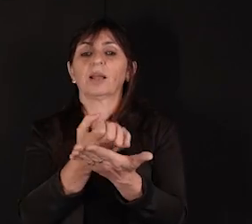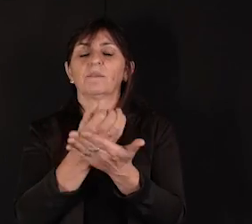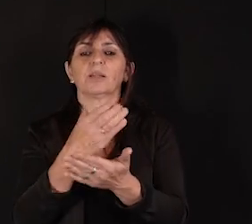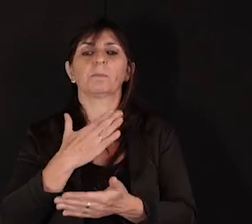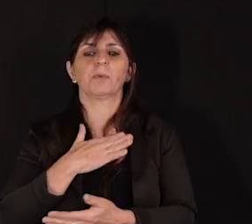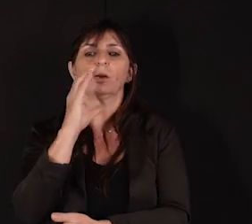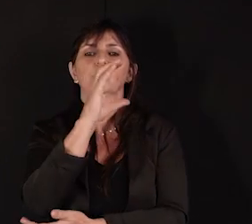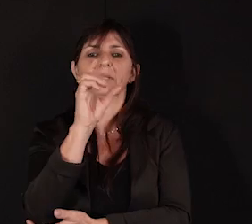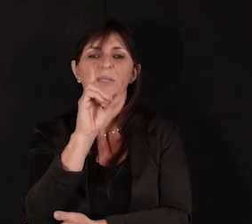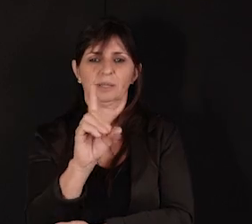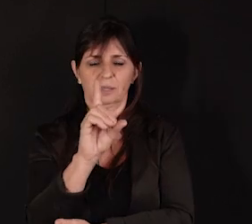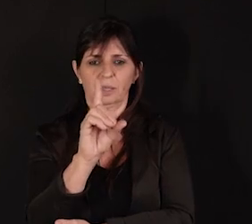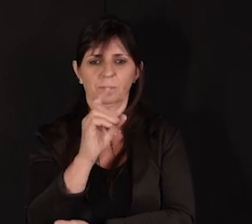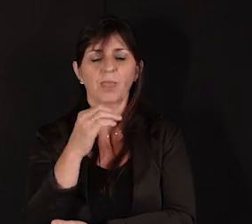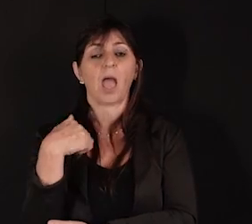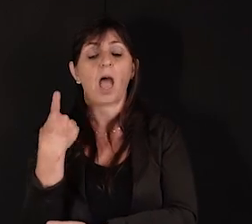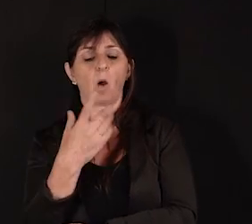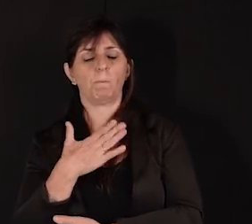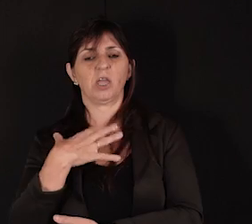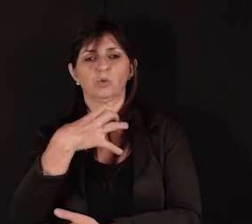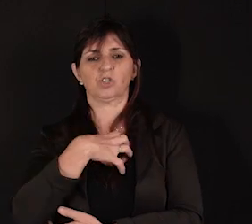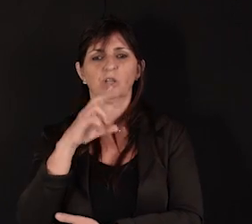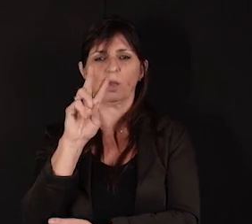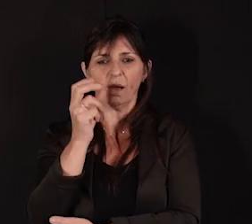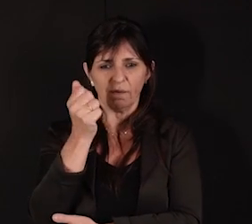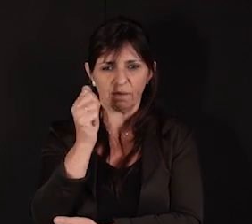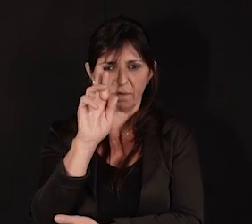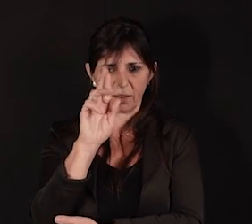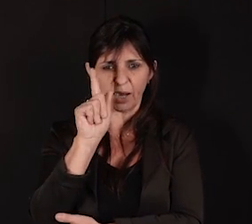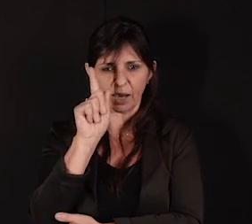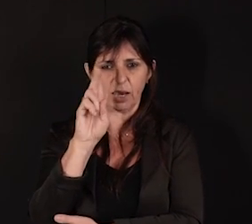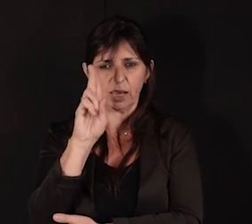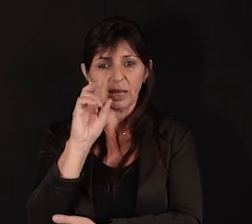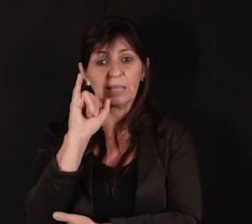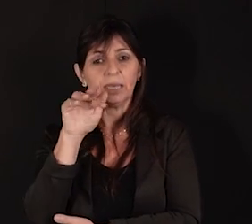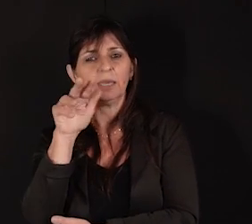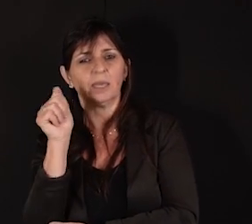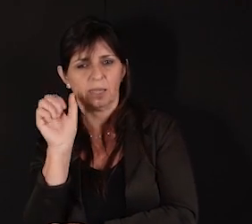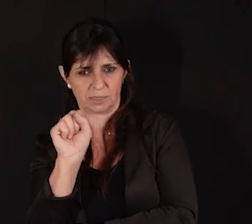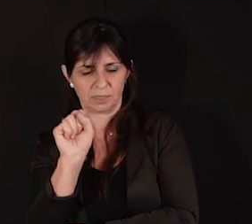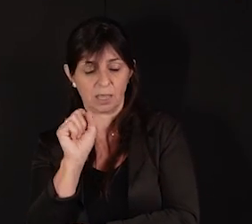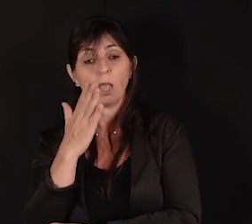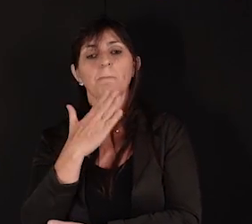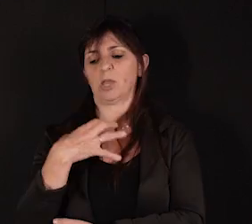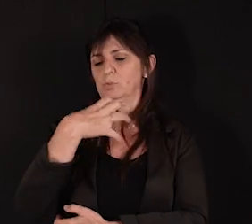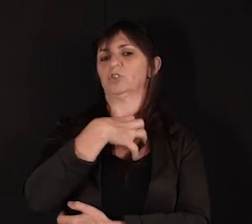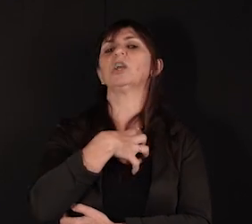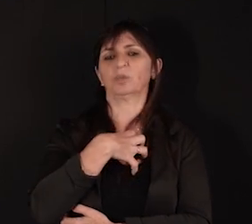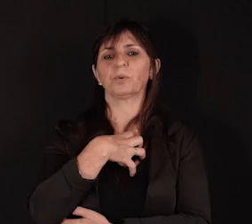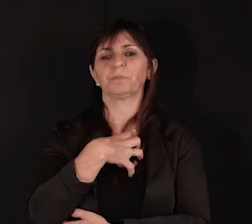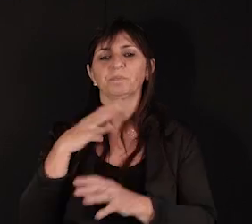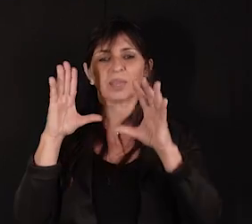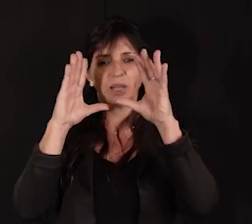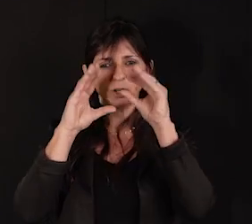CD é Ao Meu Estilo, né? Varinhas Ao Meu Estilo. Então o nome da valsa é Noite Vacariana, por